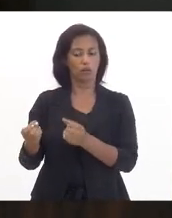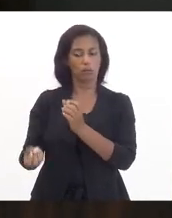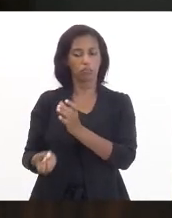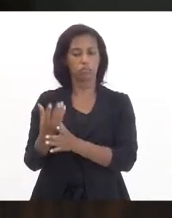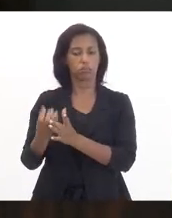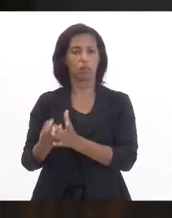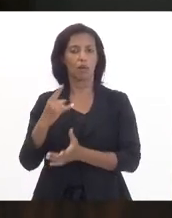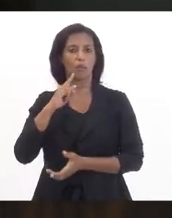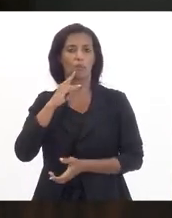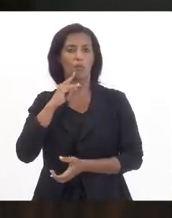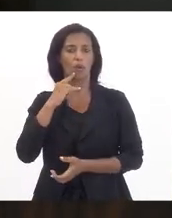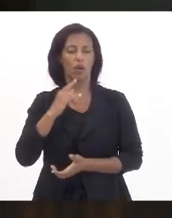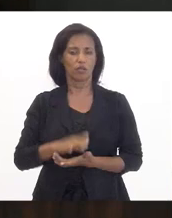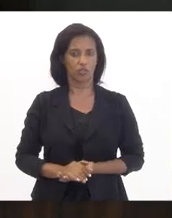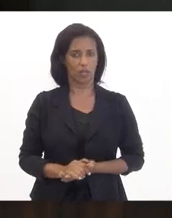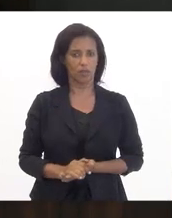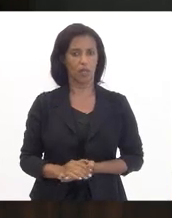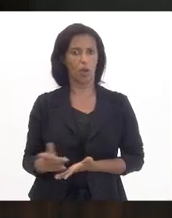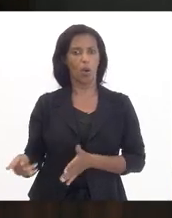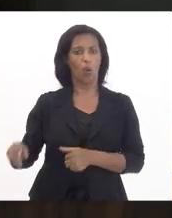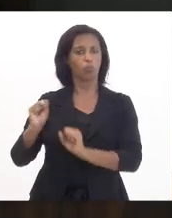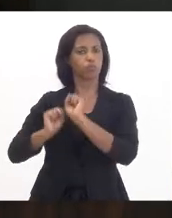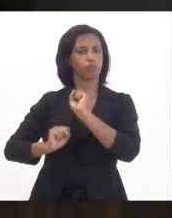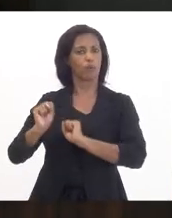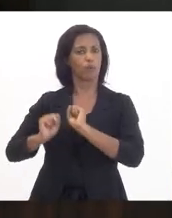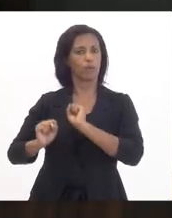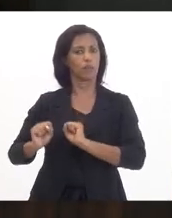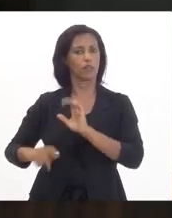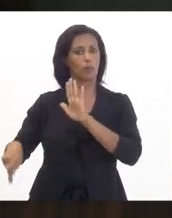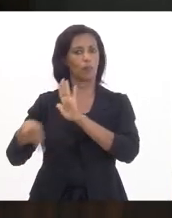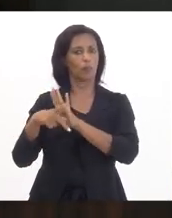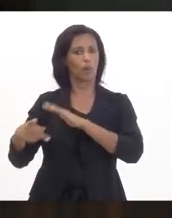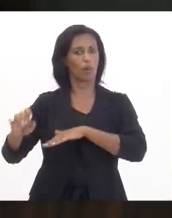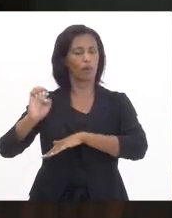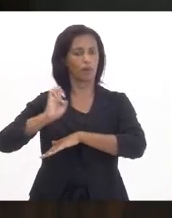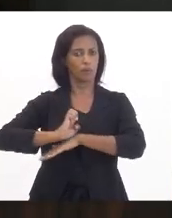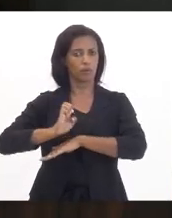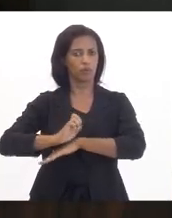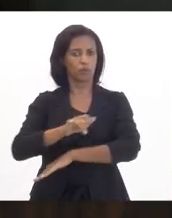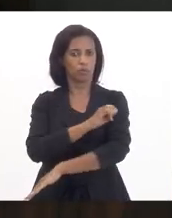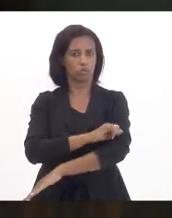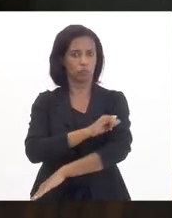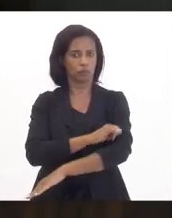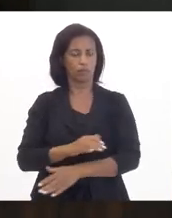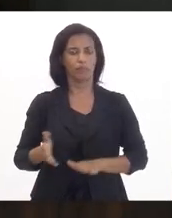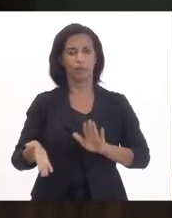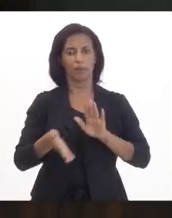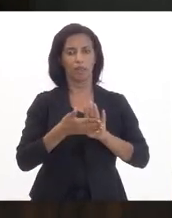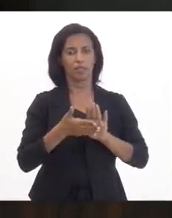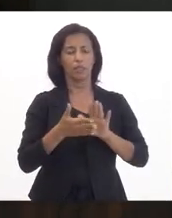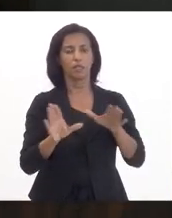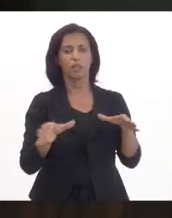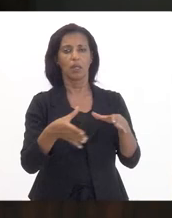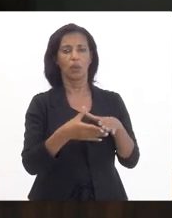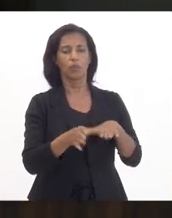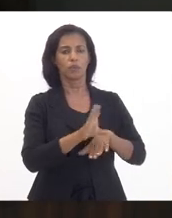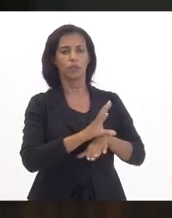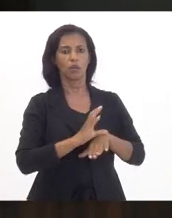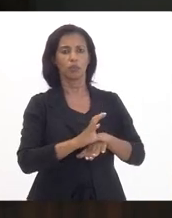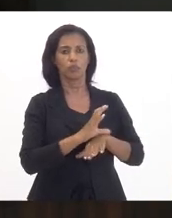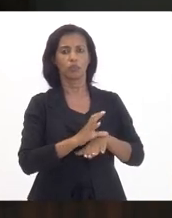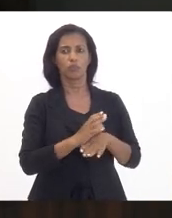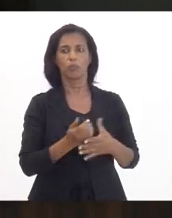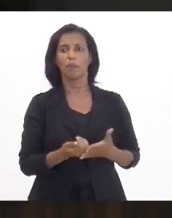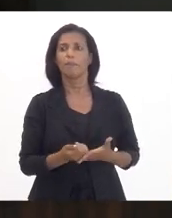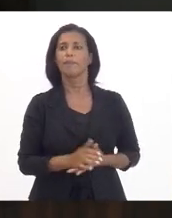cachaçarias, alambiques ou por estabelecimentos industriais localizados no estado do Rio de Janeiro e da outras providências. Pendente de parecer da Comissão de Emendas Condicionais e Vetos. Para